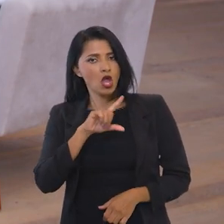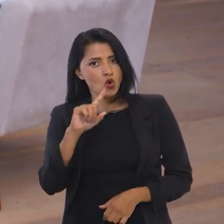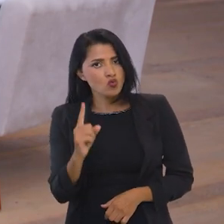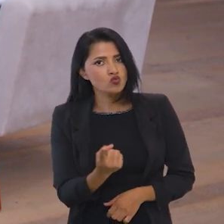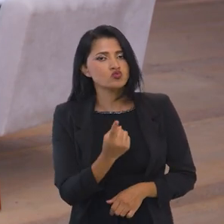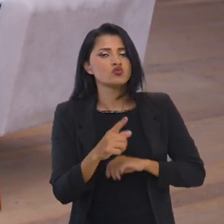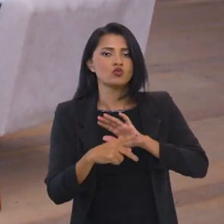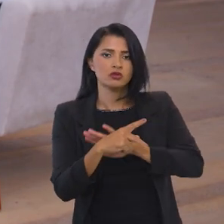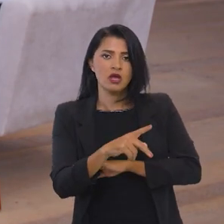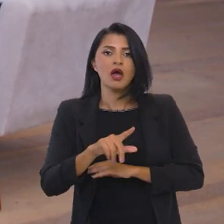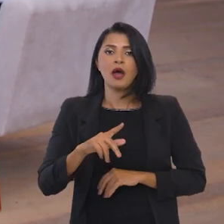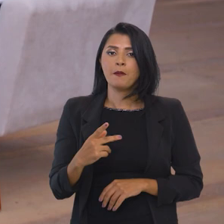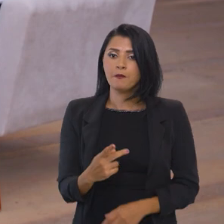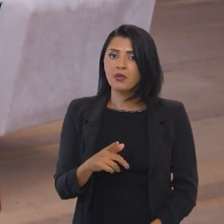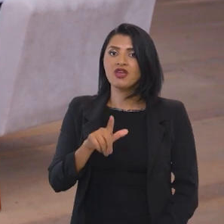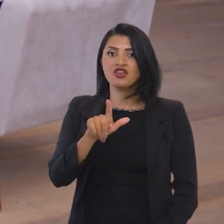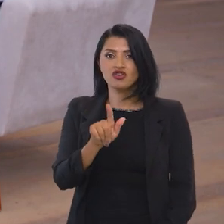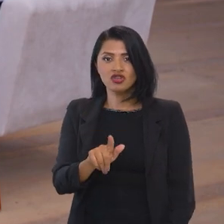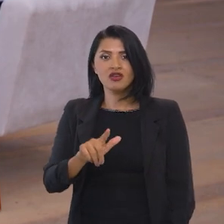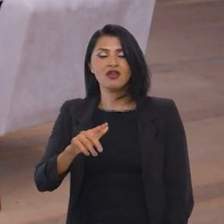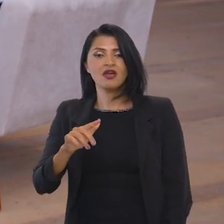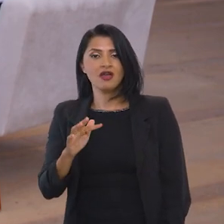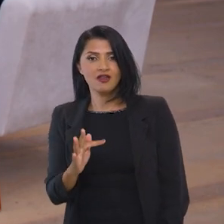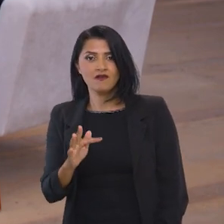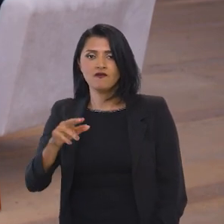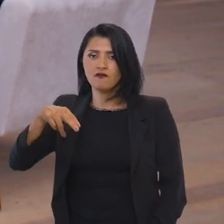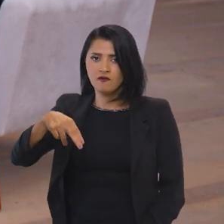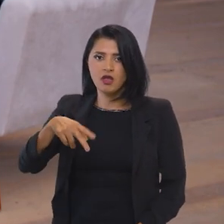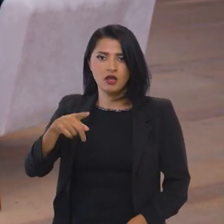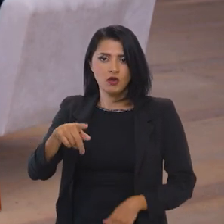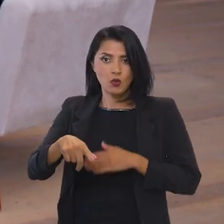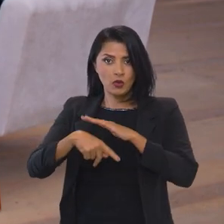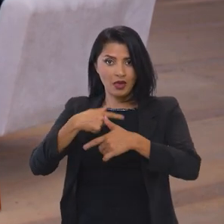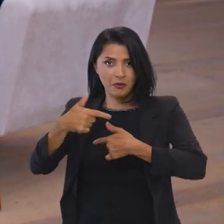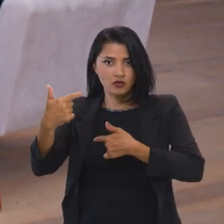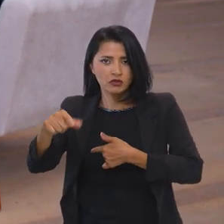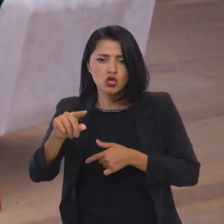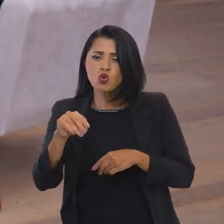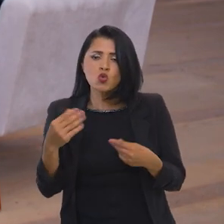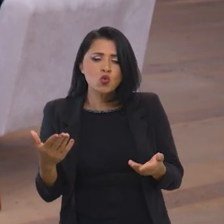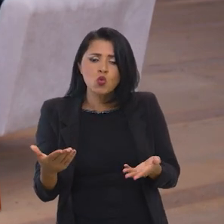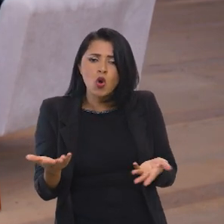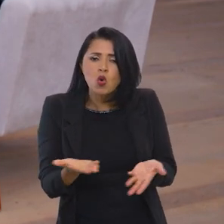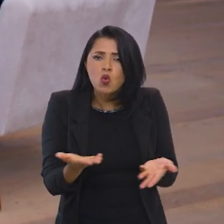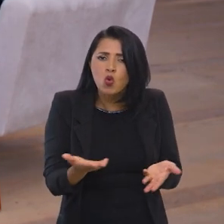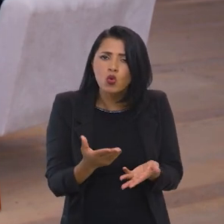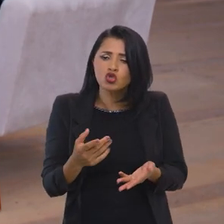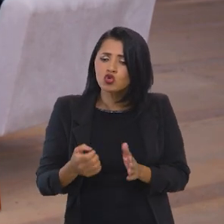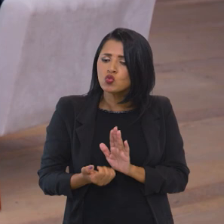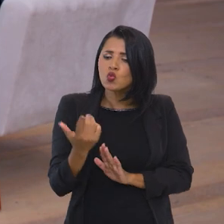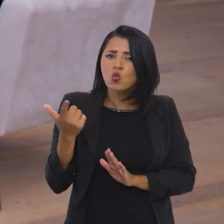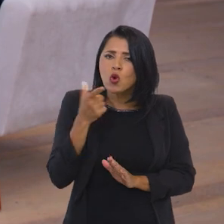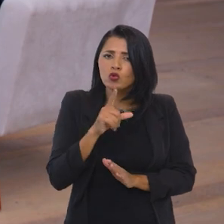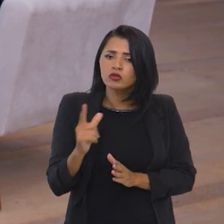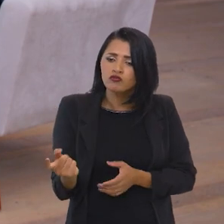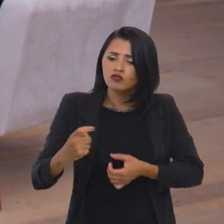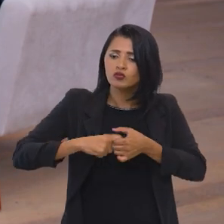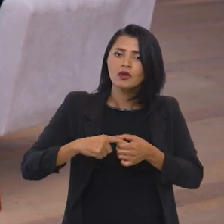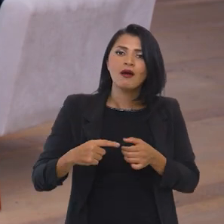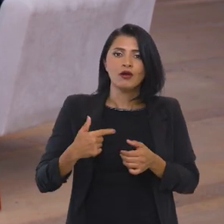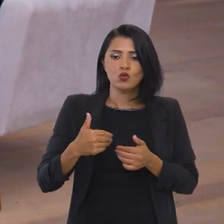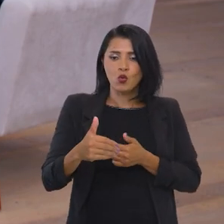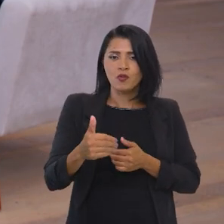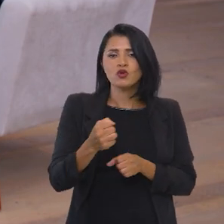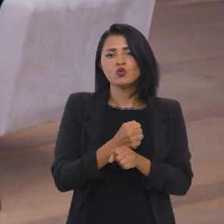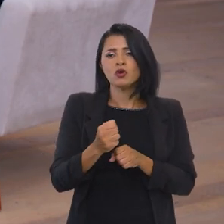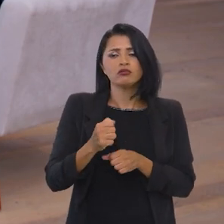que é um dos atributos da PGFN. Qual que é o volume hoje? Quanto vocês conseguiram recuperar desde o início